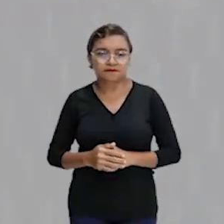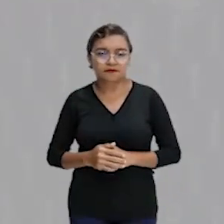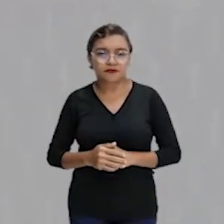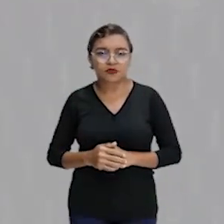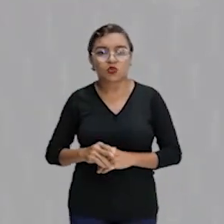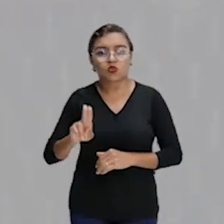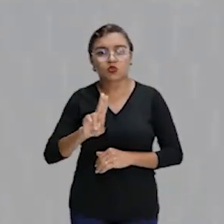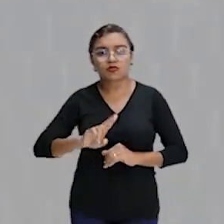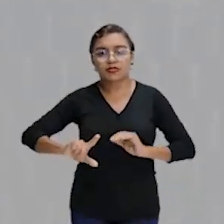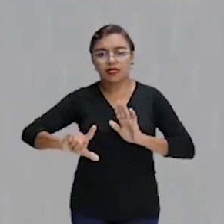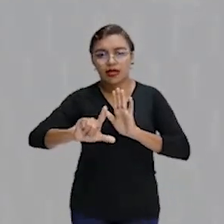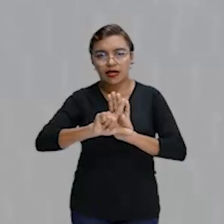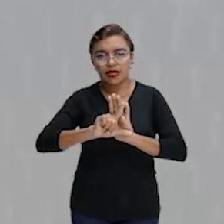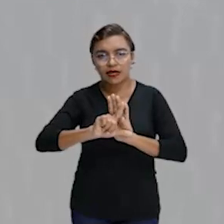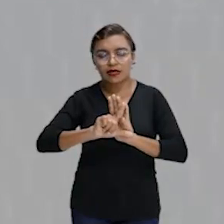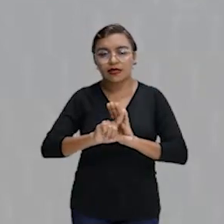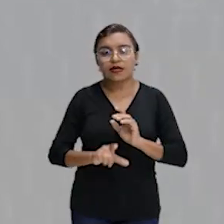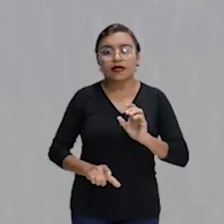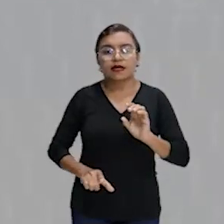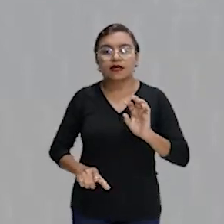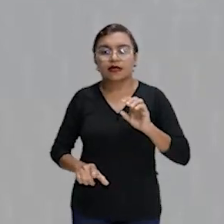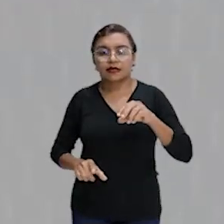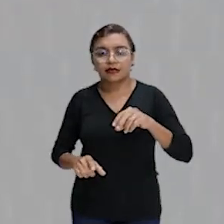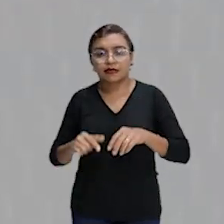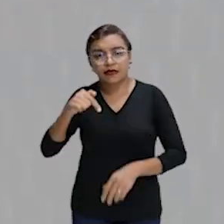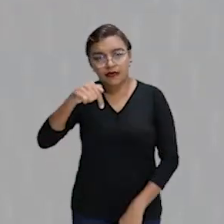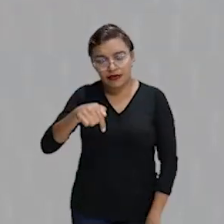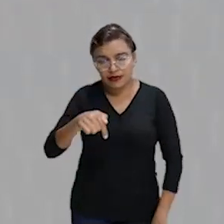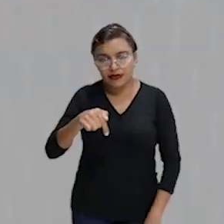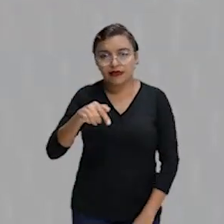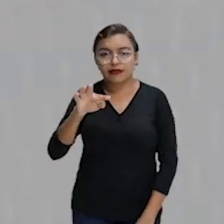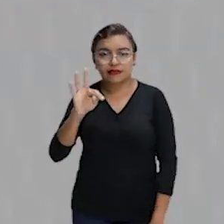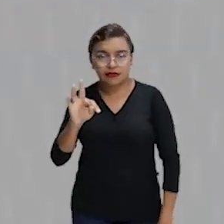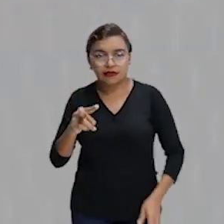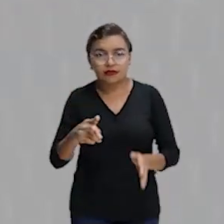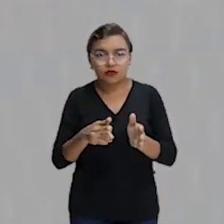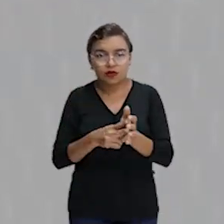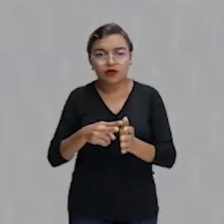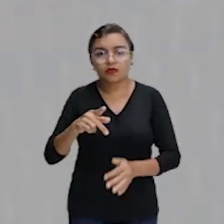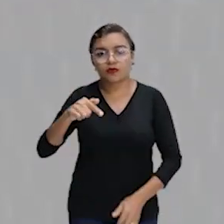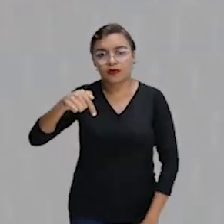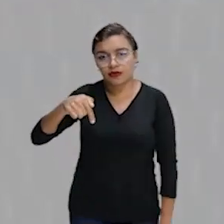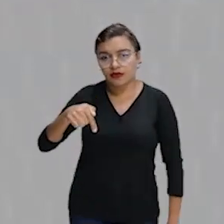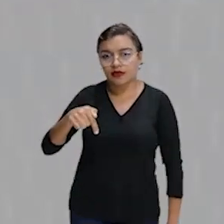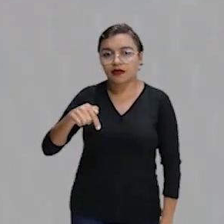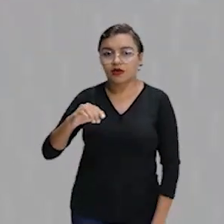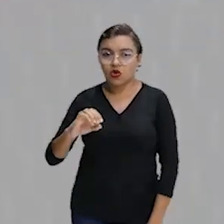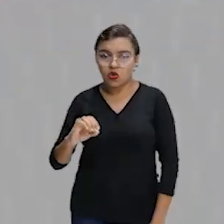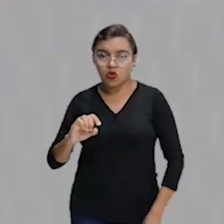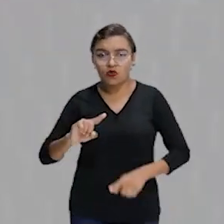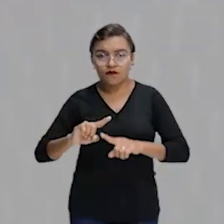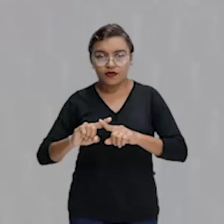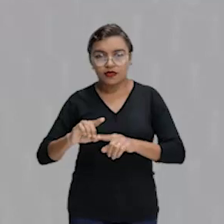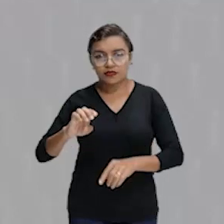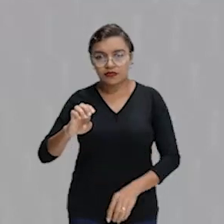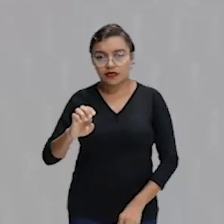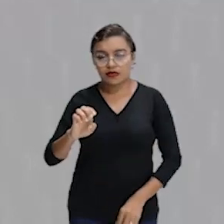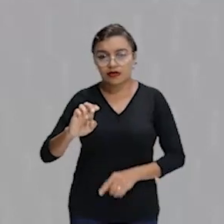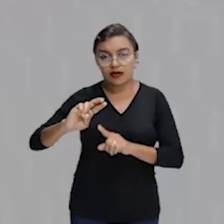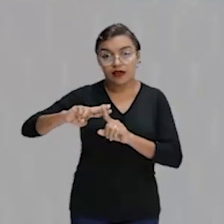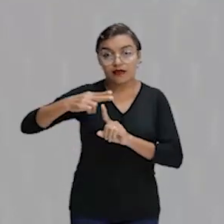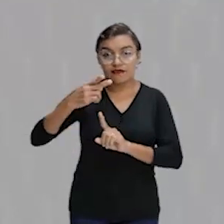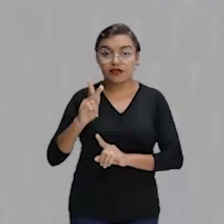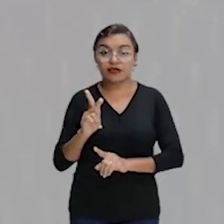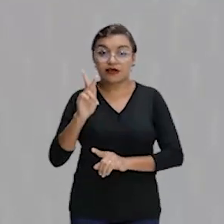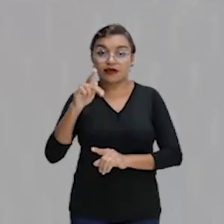t é igual a QO vezes E elevado a K vezes T. Com K maior do que zero,